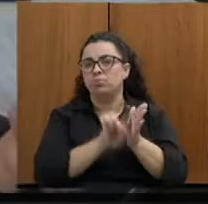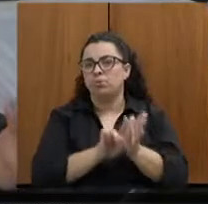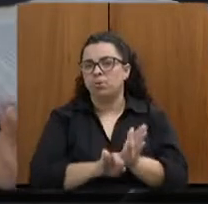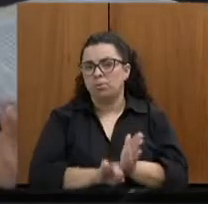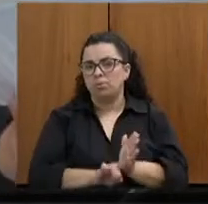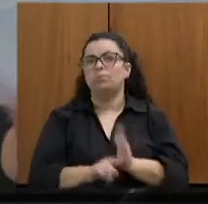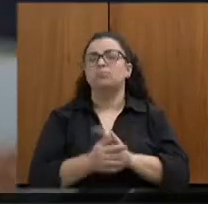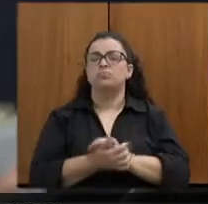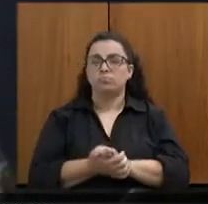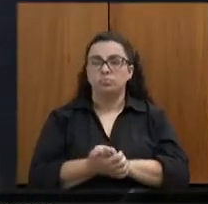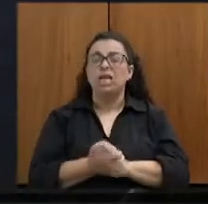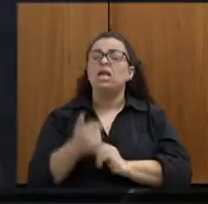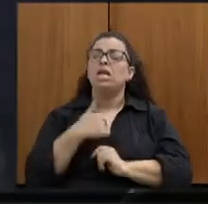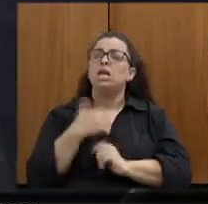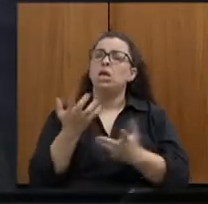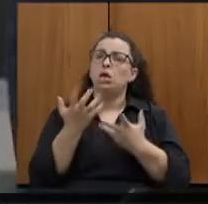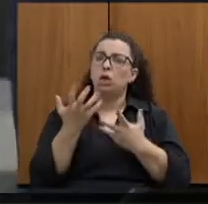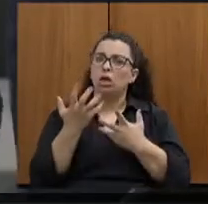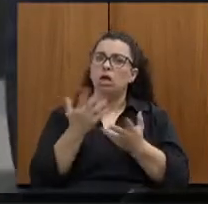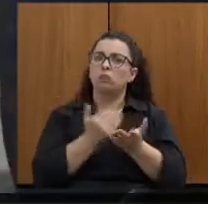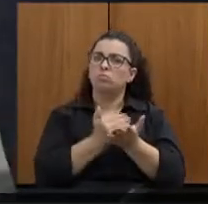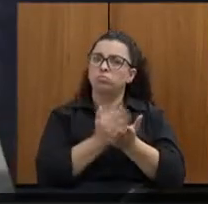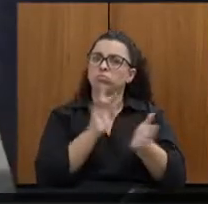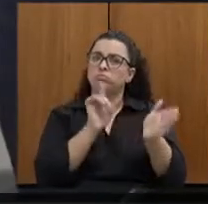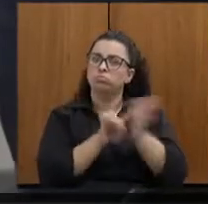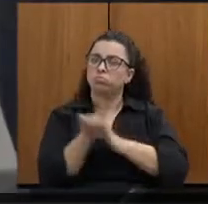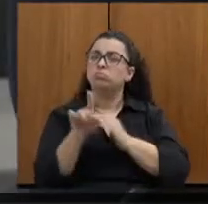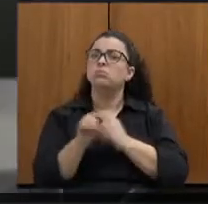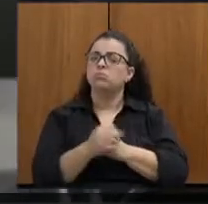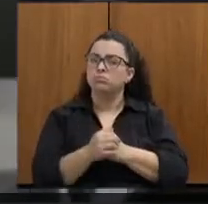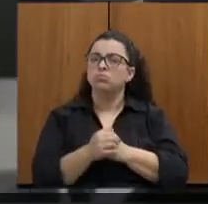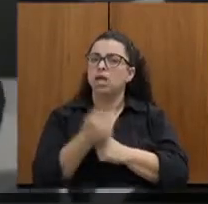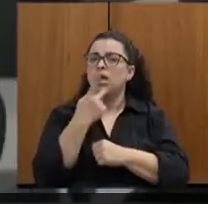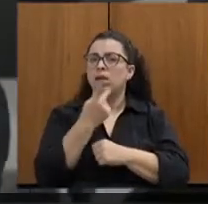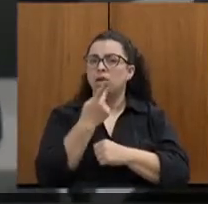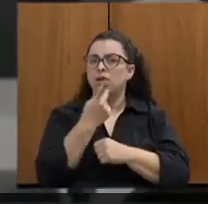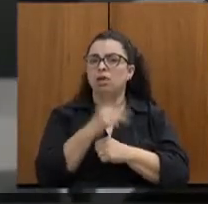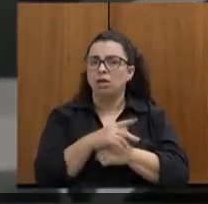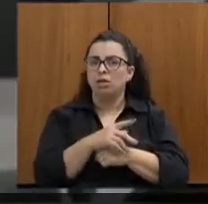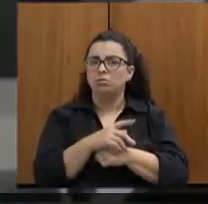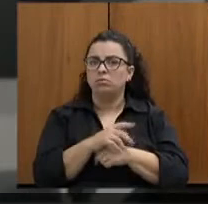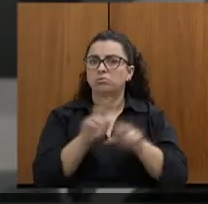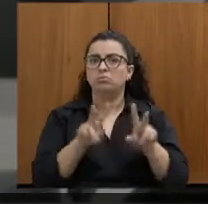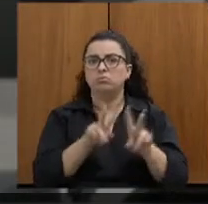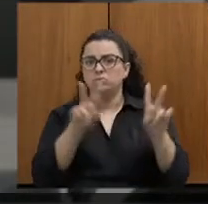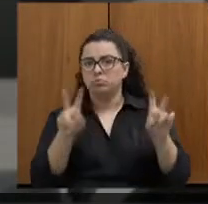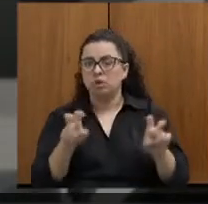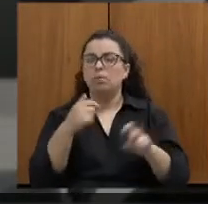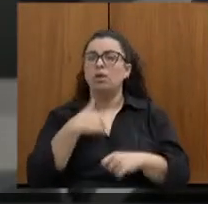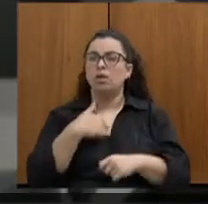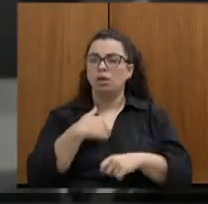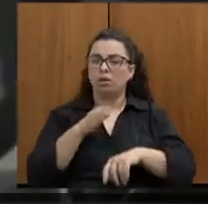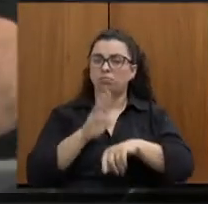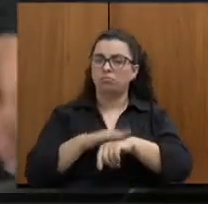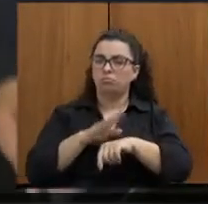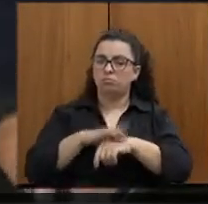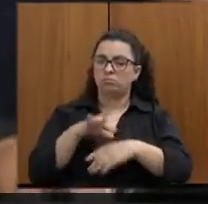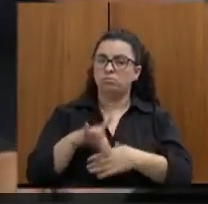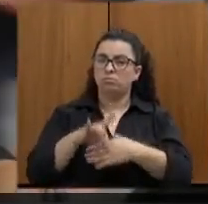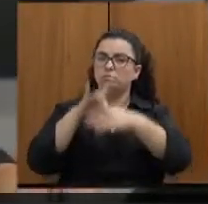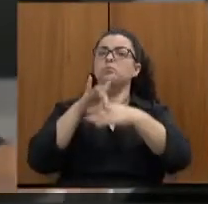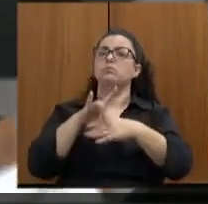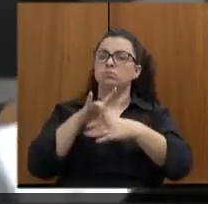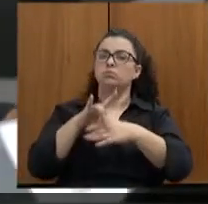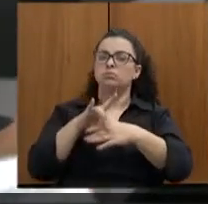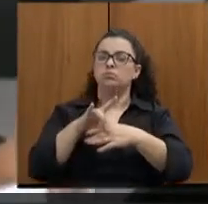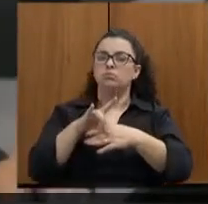quero iniciar, secretária, dizendo da pauta na qual eu coordeno os trabalhos aqui na casa, a